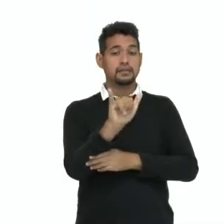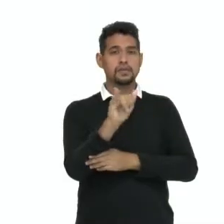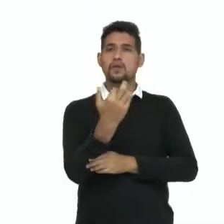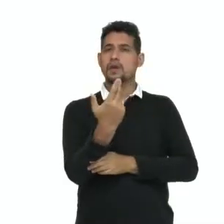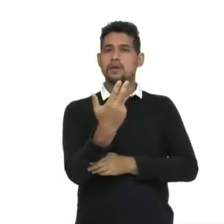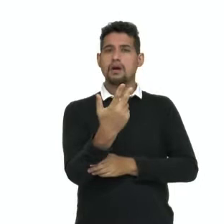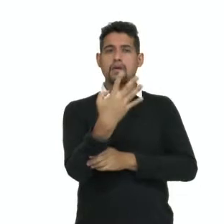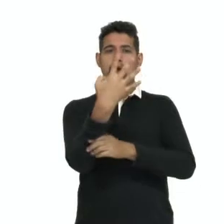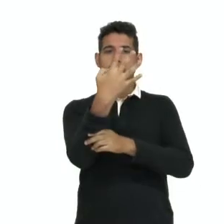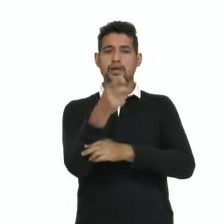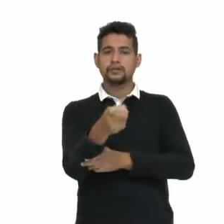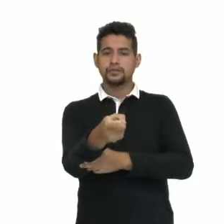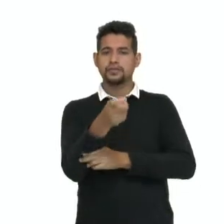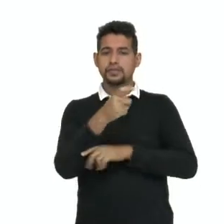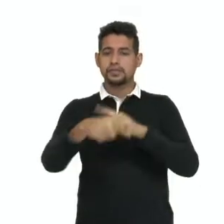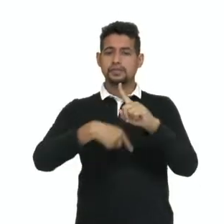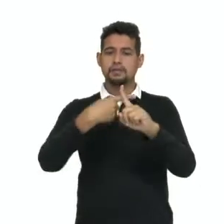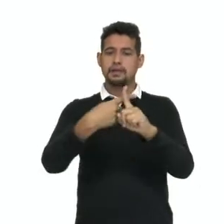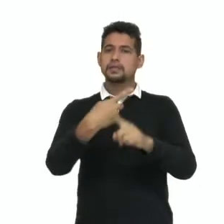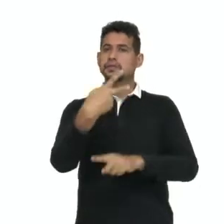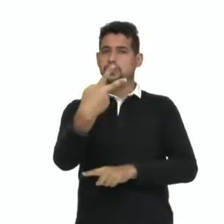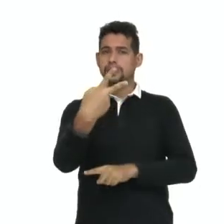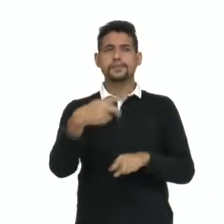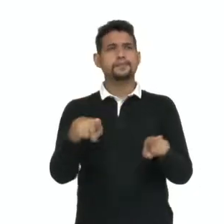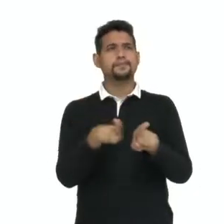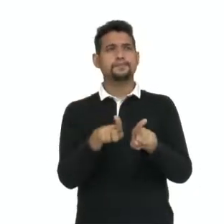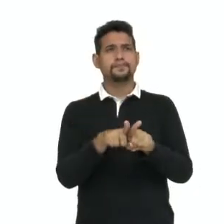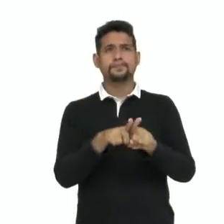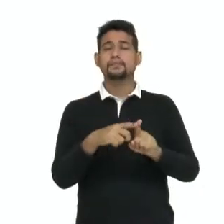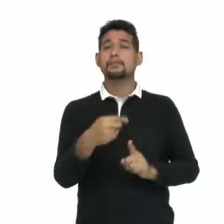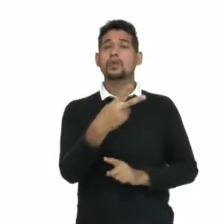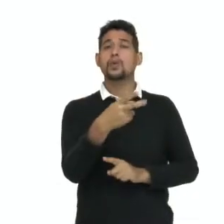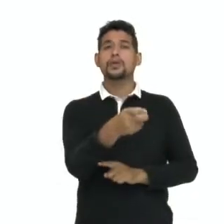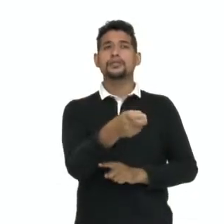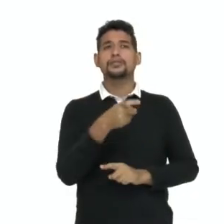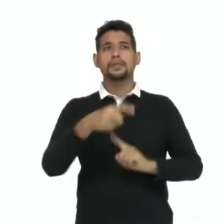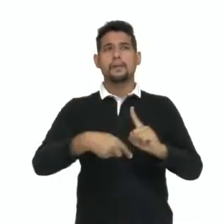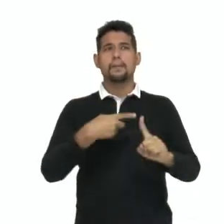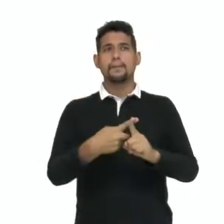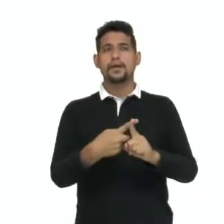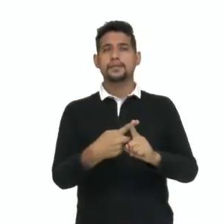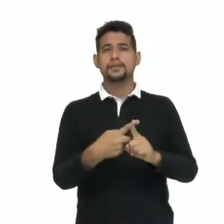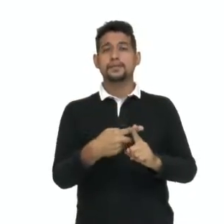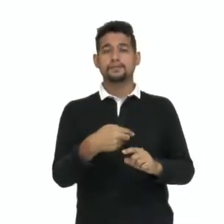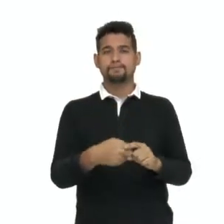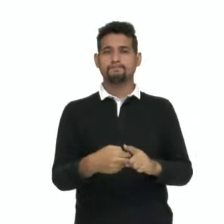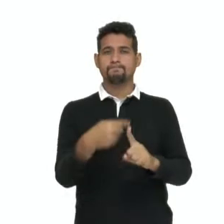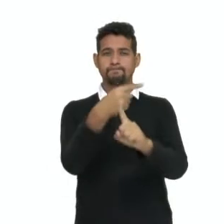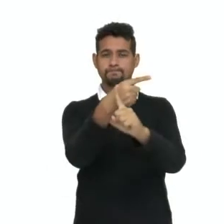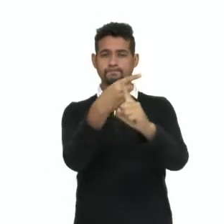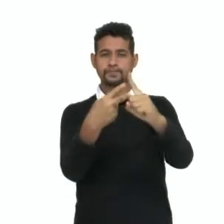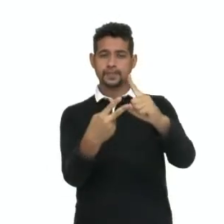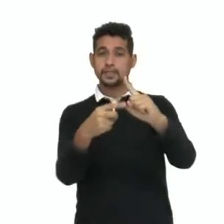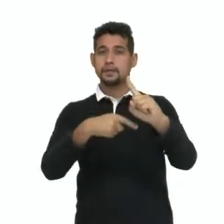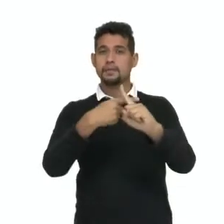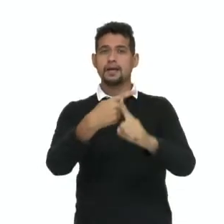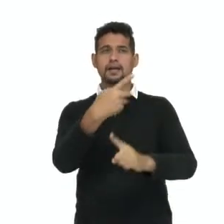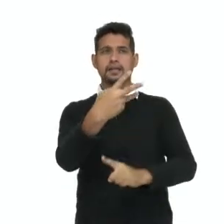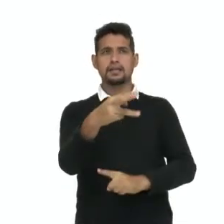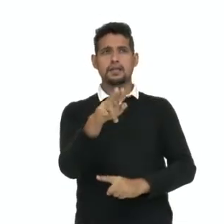a 4x mais 2 e a segunda 2x mais 1 meio de y mais 3 igual a